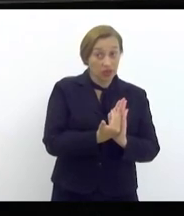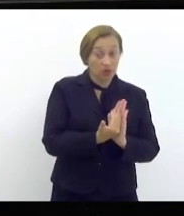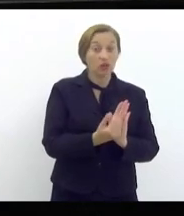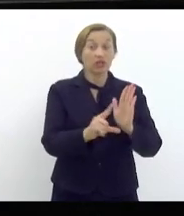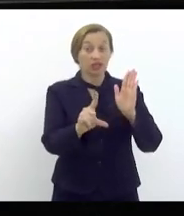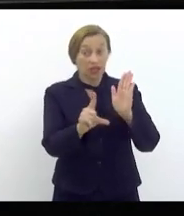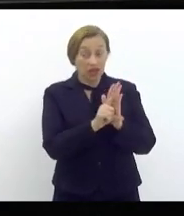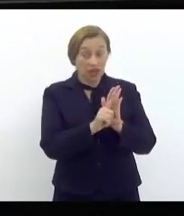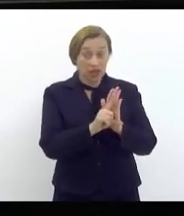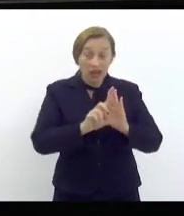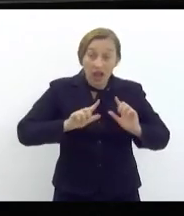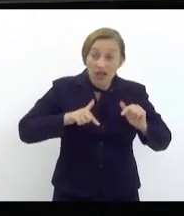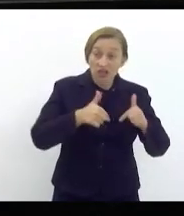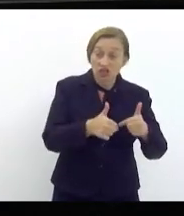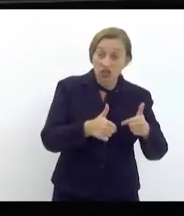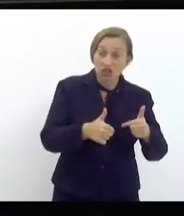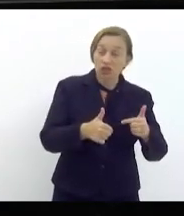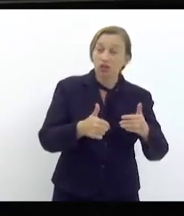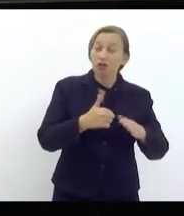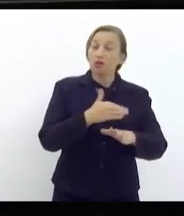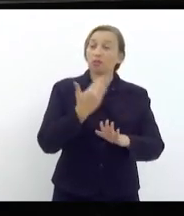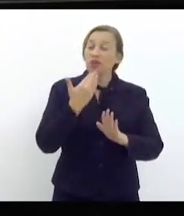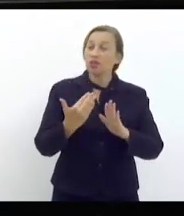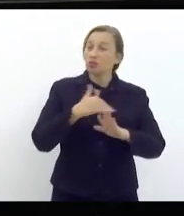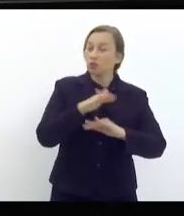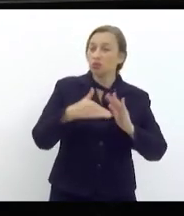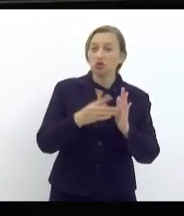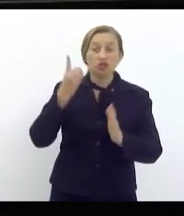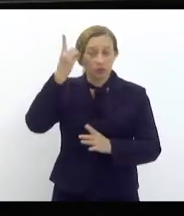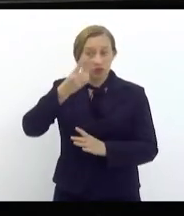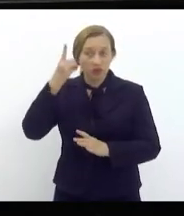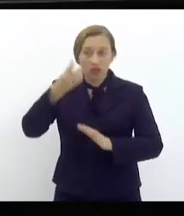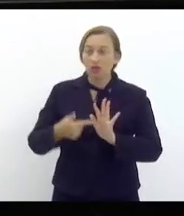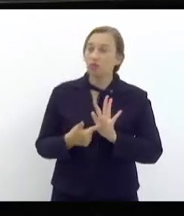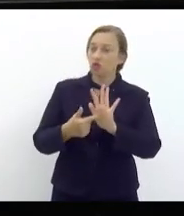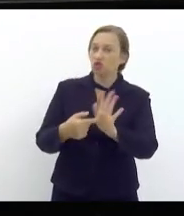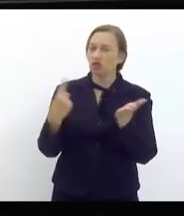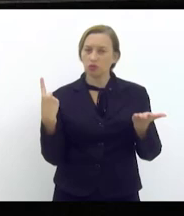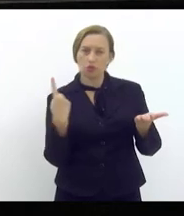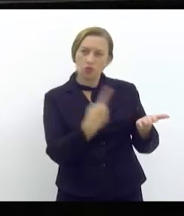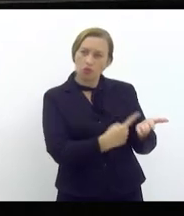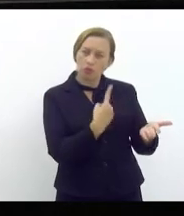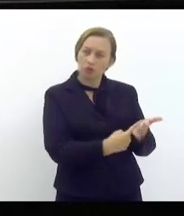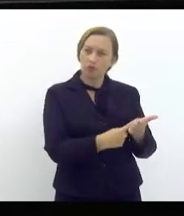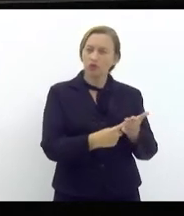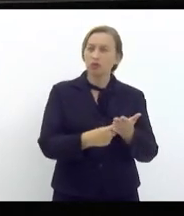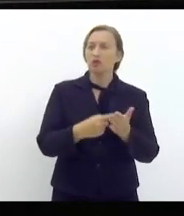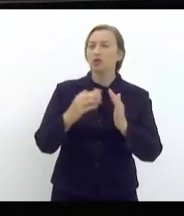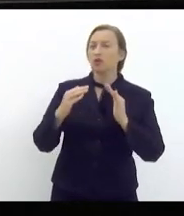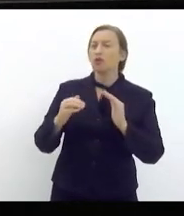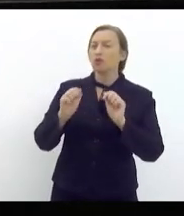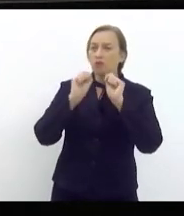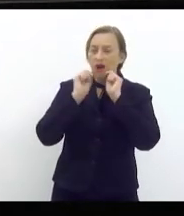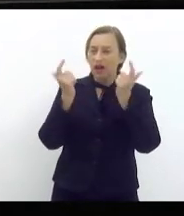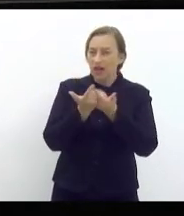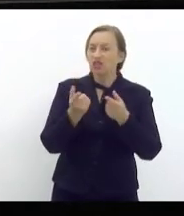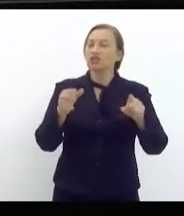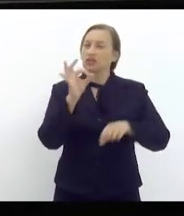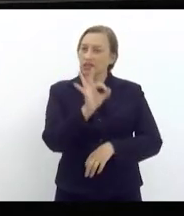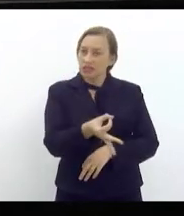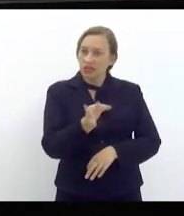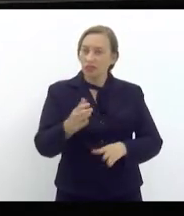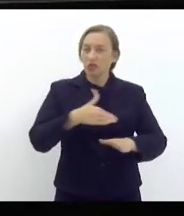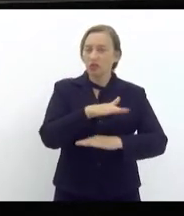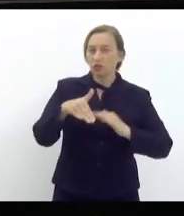lei pelos deputados e pelas deputadas e, assim, mostrar seu compromisso com esta Casa e, consequentemente, com